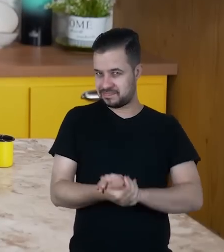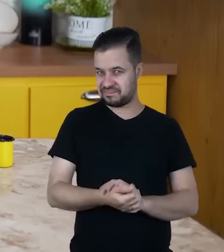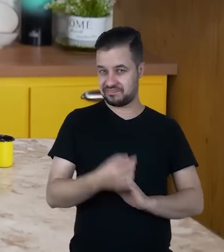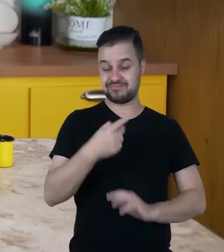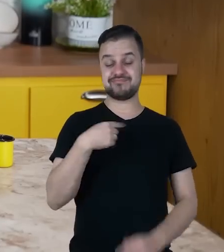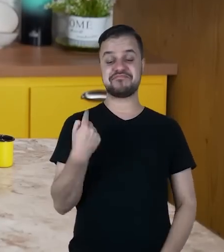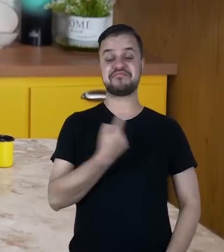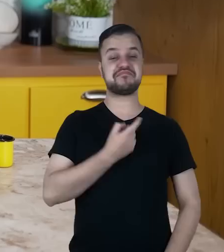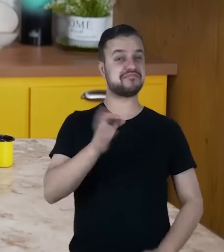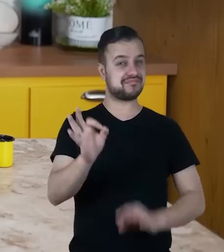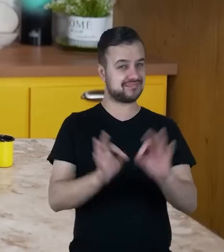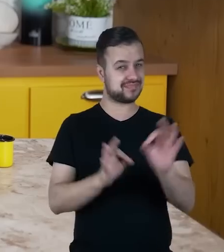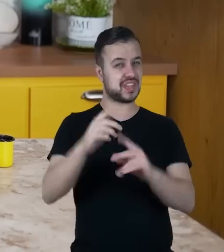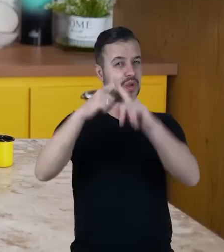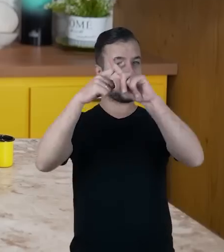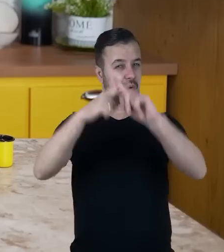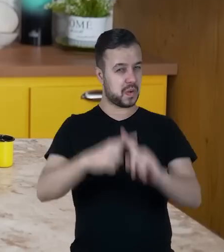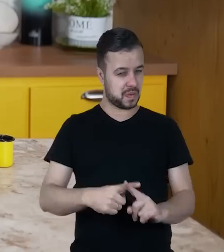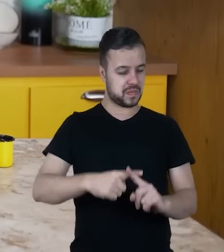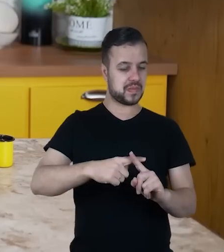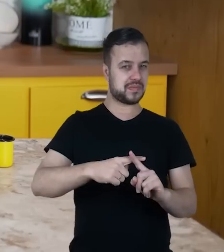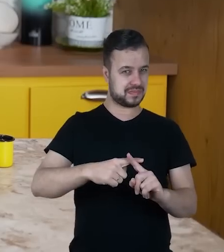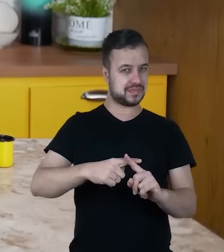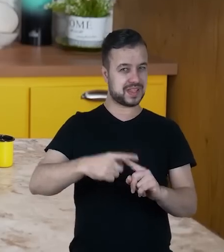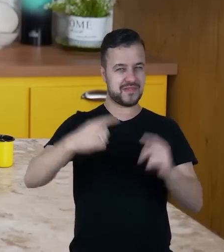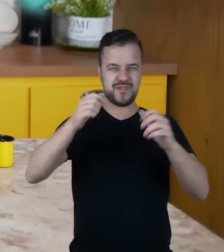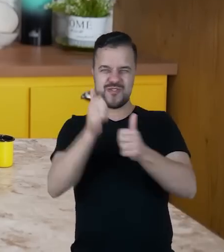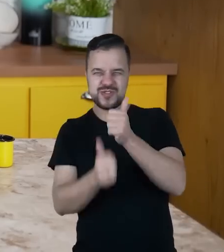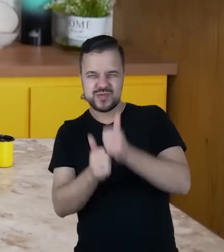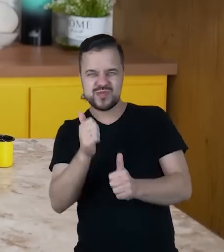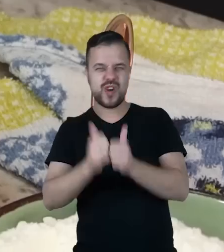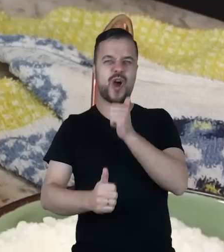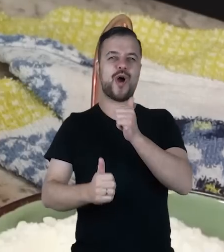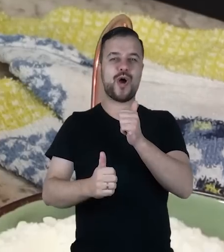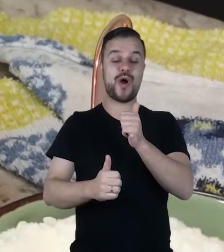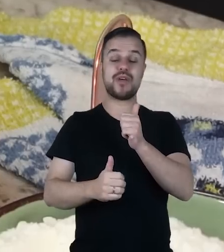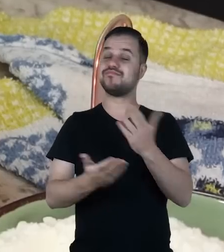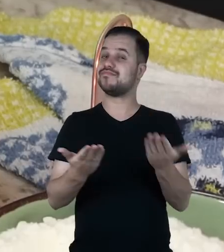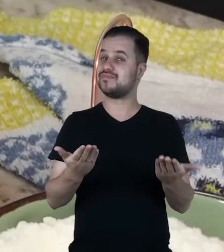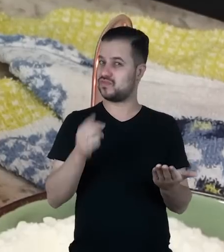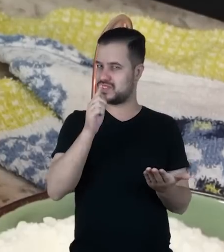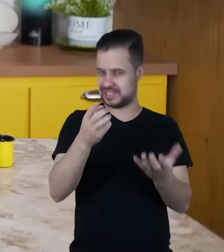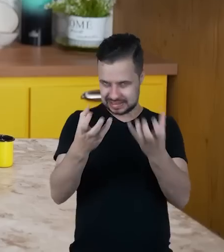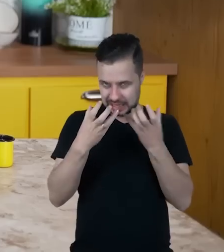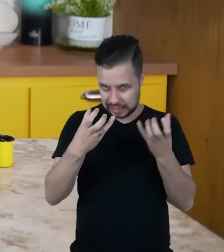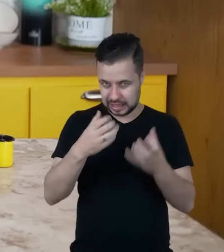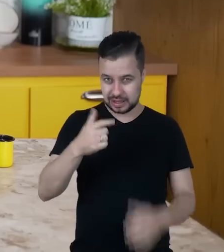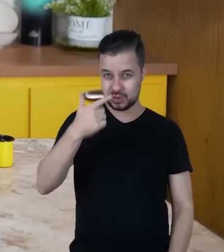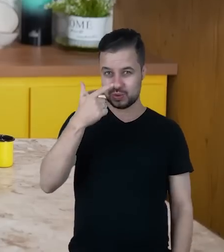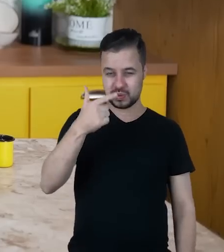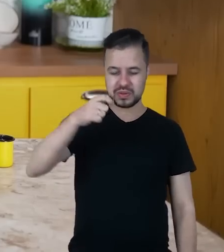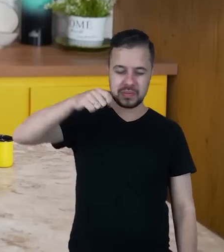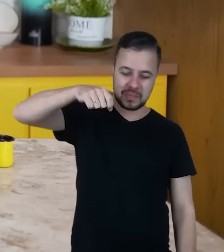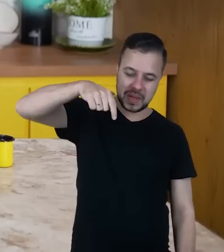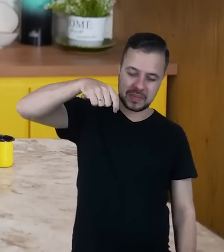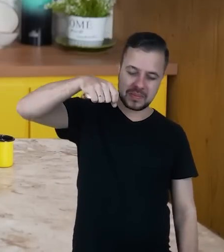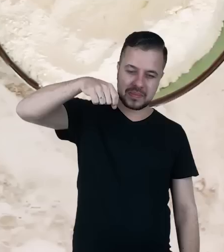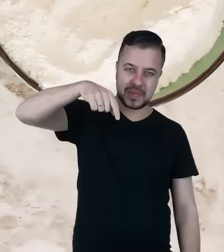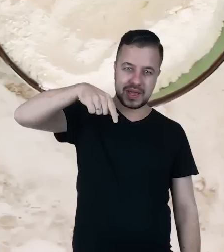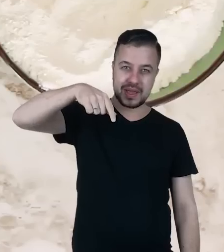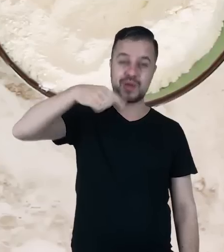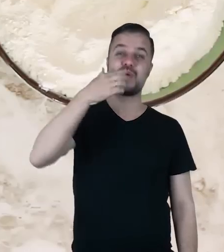nos preparando para a Copa, o que é que você vai fazer? Caso você queira, ó, 2 gotinhas de corante alimentício na